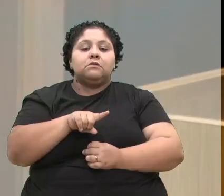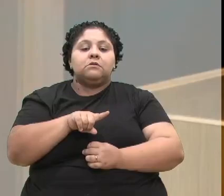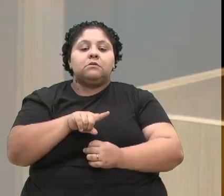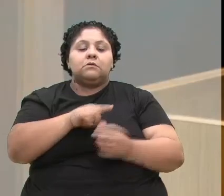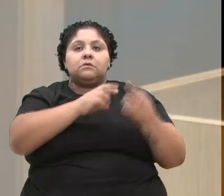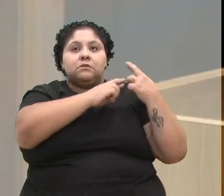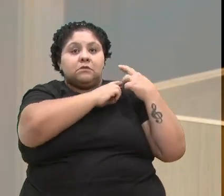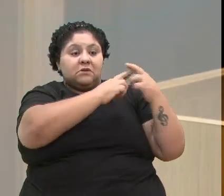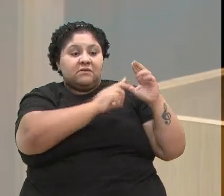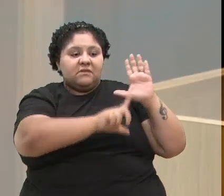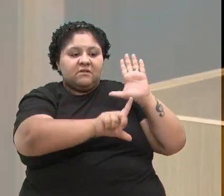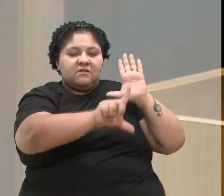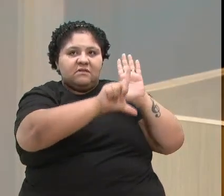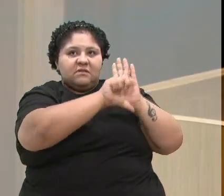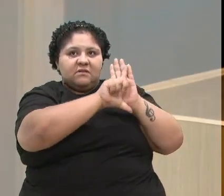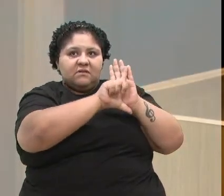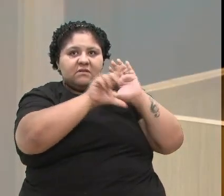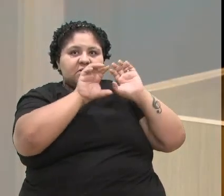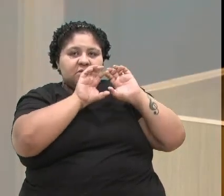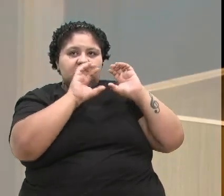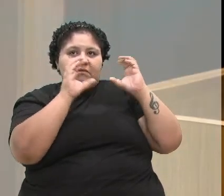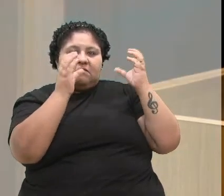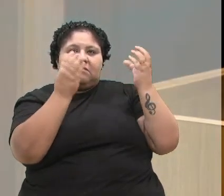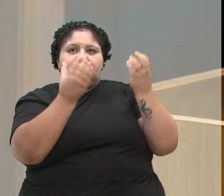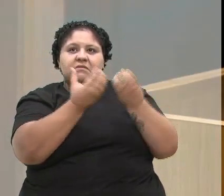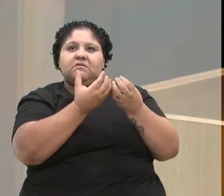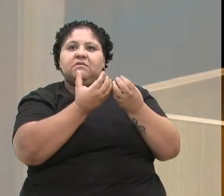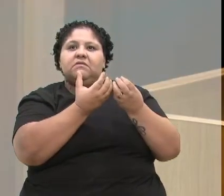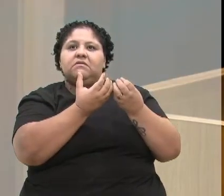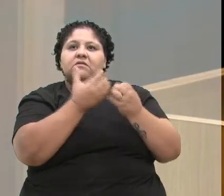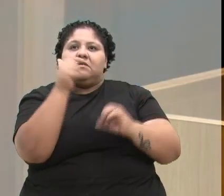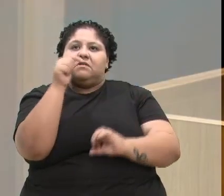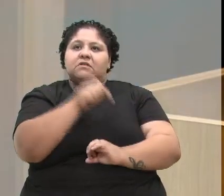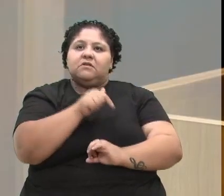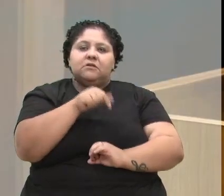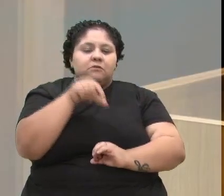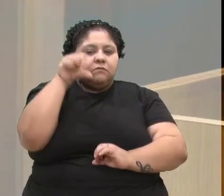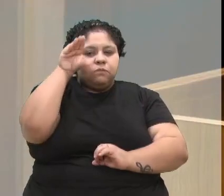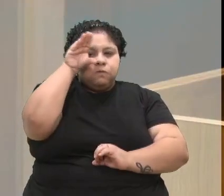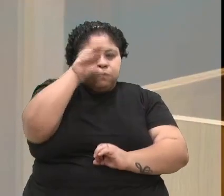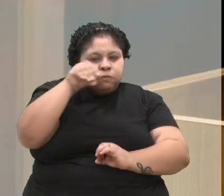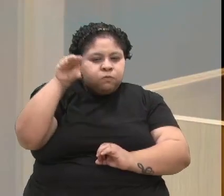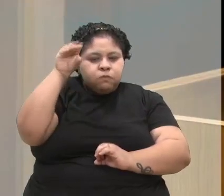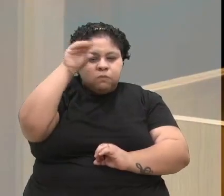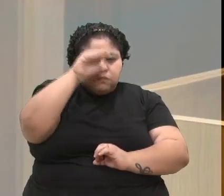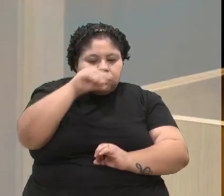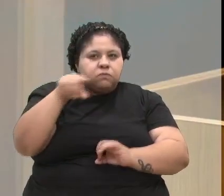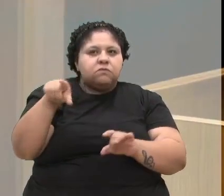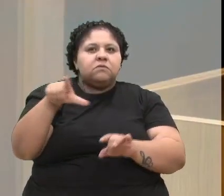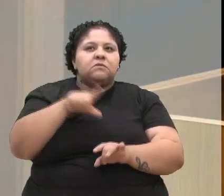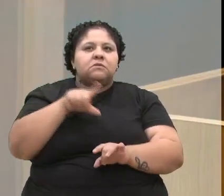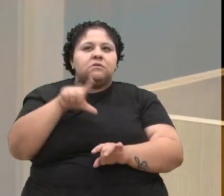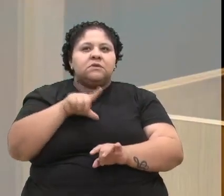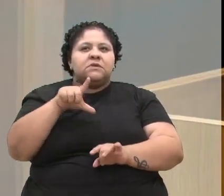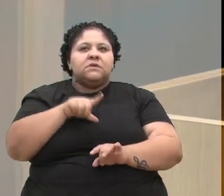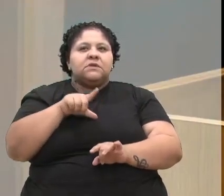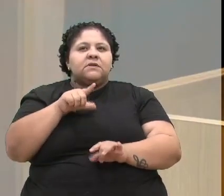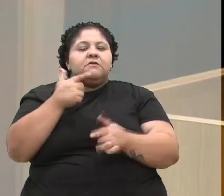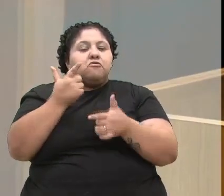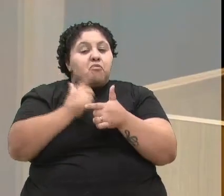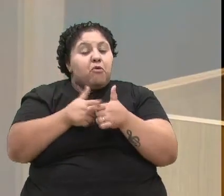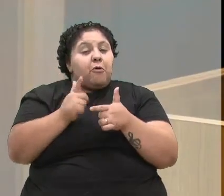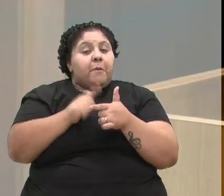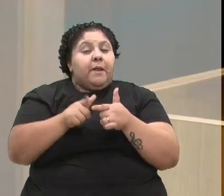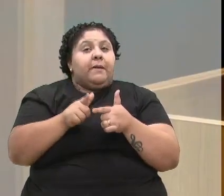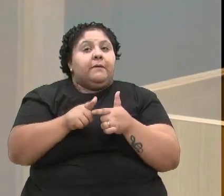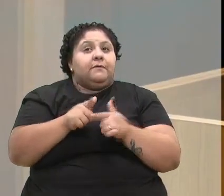representantes legais da comunidade, estamos observando e vimos que tem algo que não funciona, que